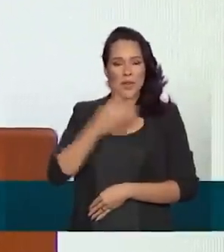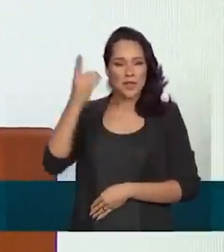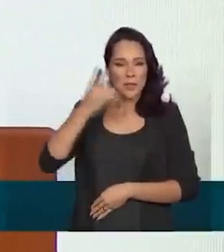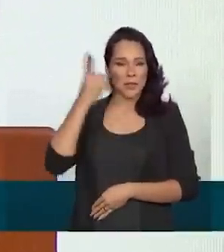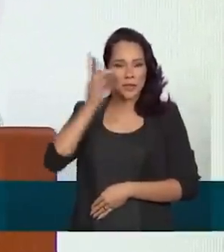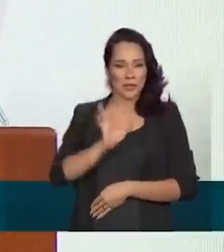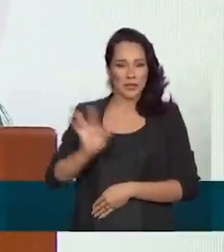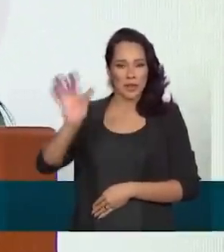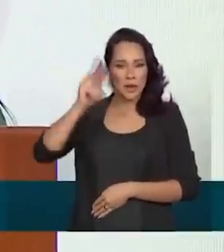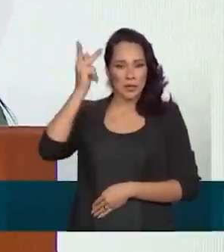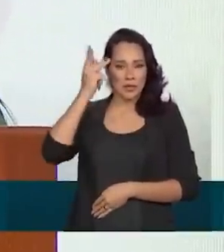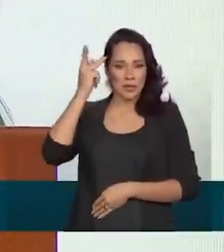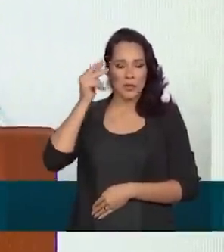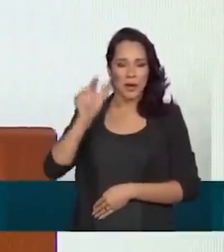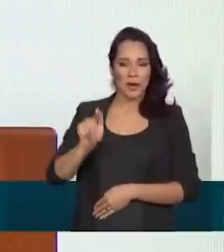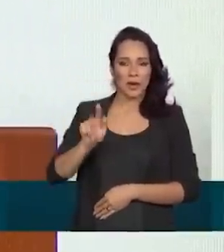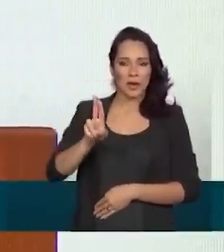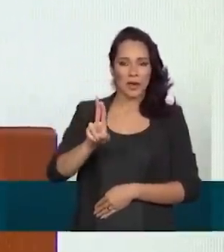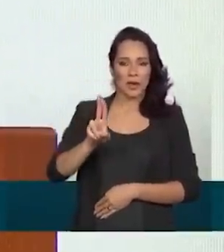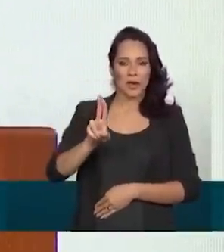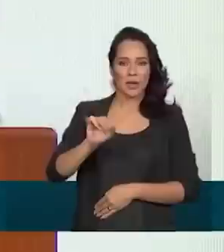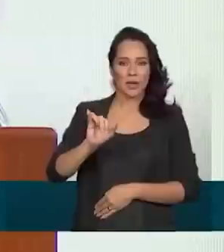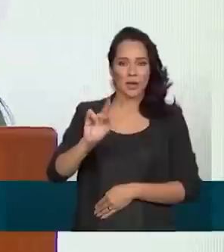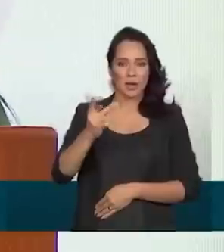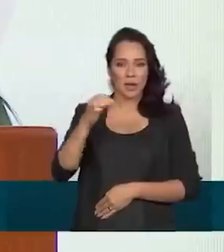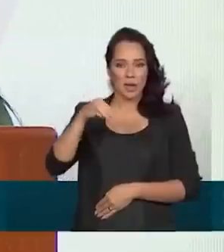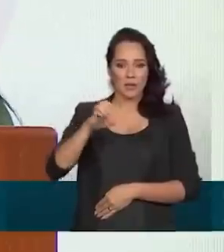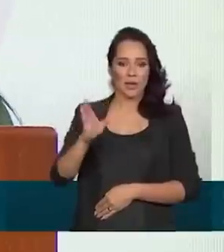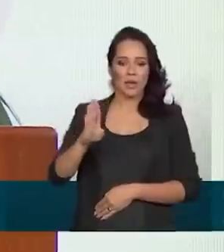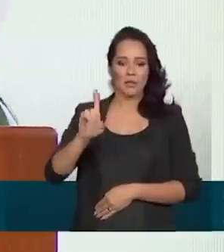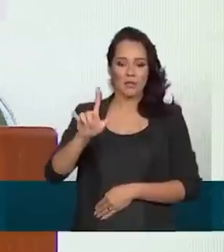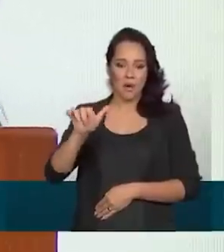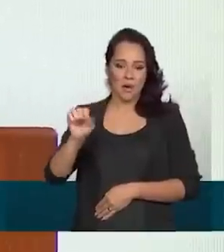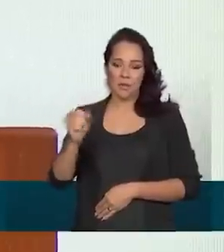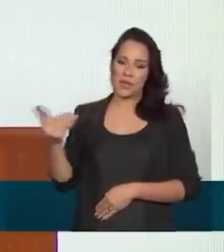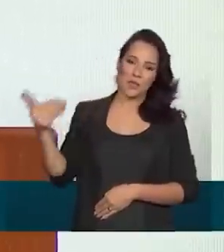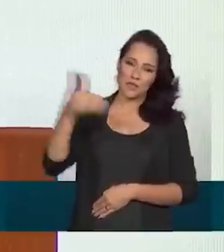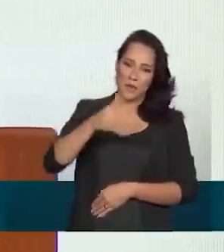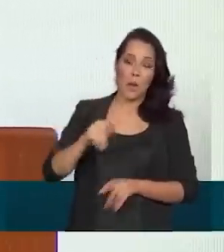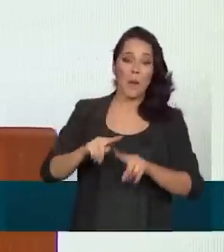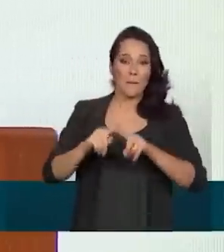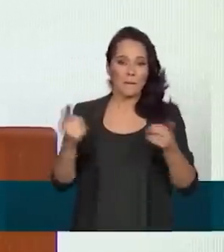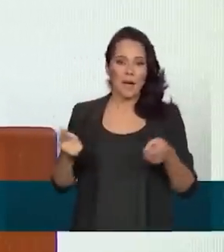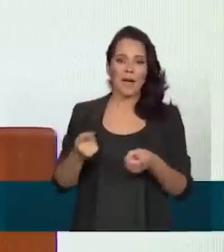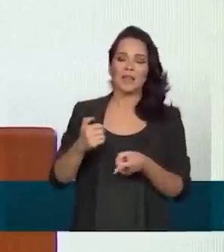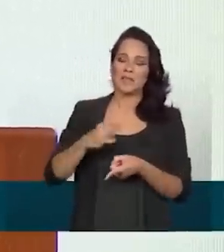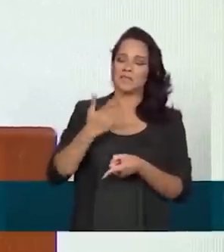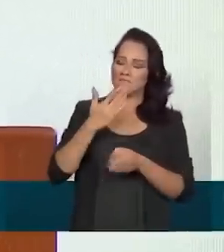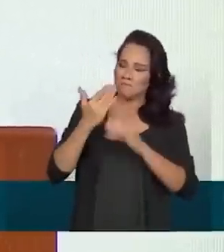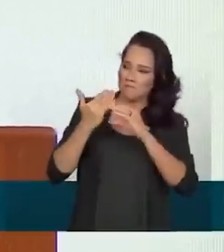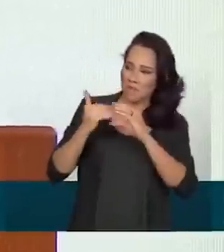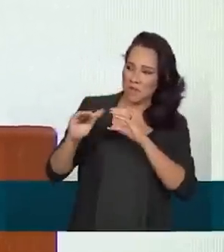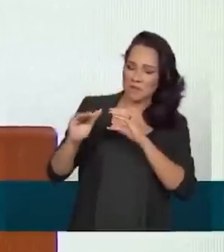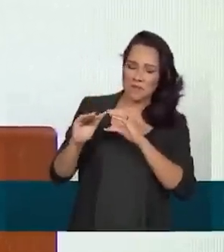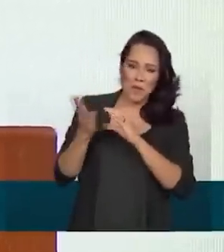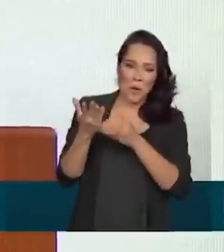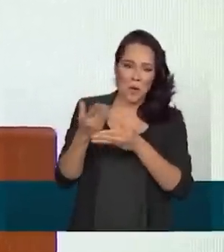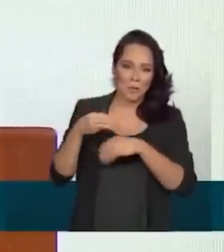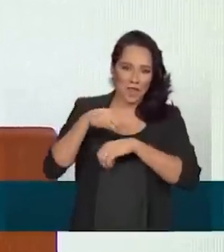deputado federal de São Paulo, Guilherme Boulos, que não está aqui agora, mas mandou a sua mensagem.